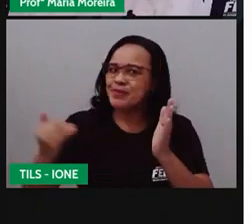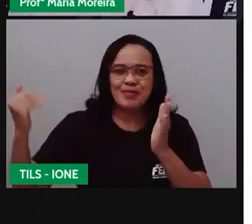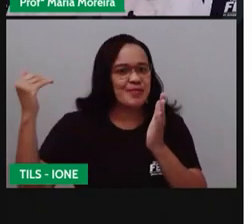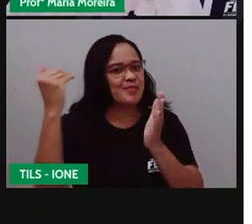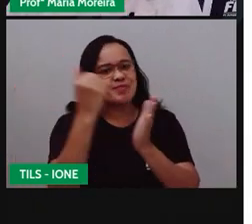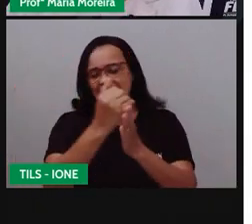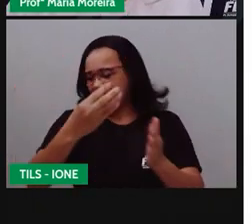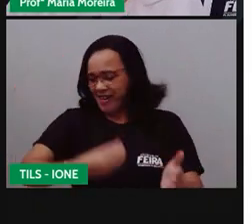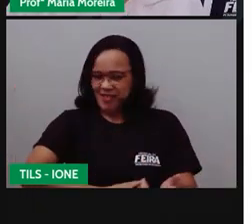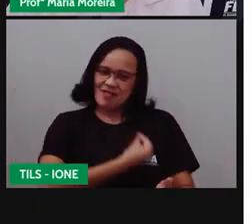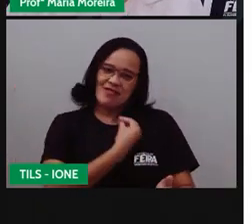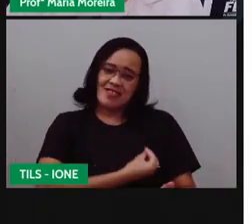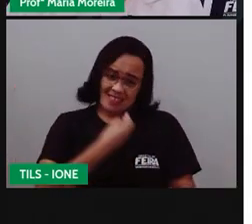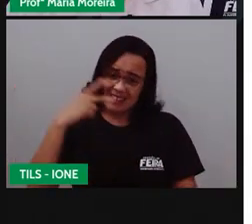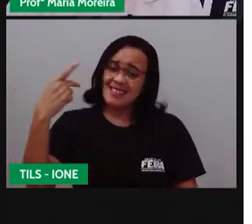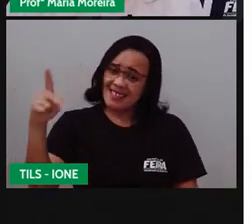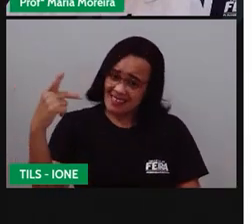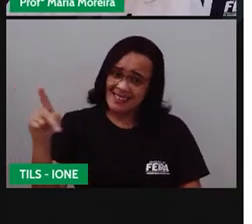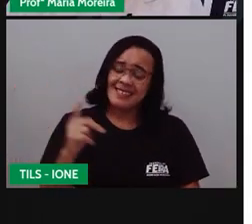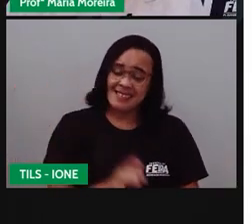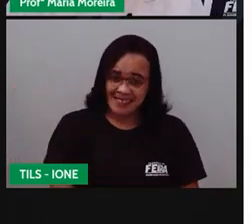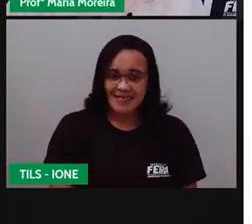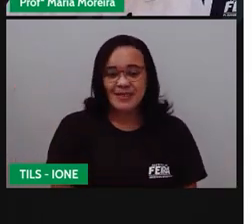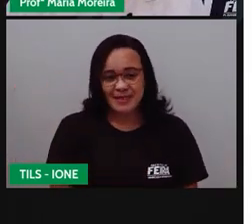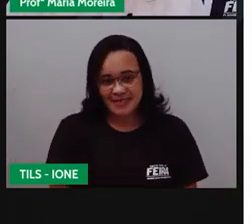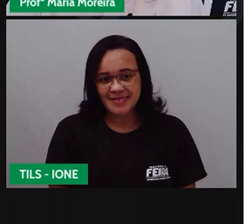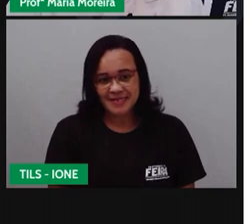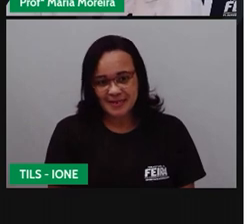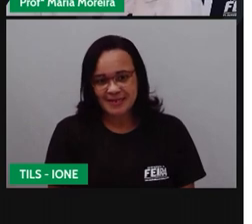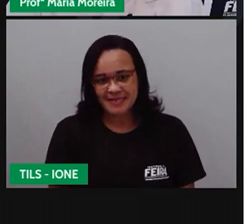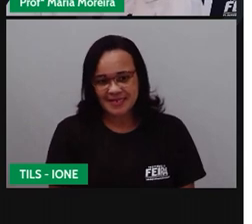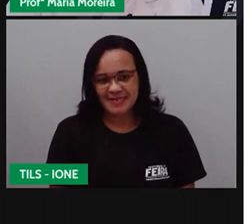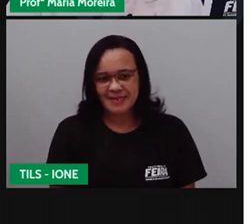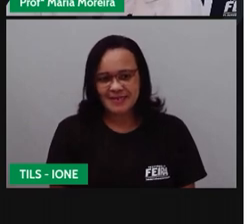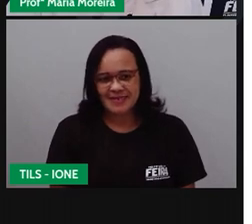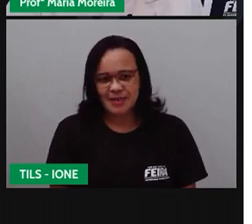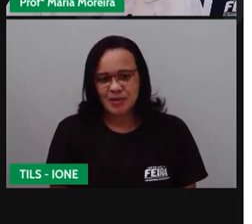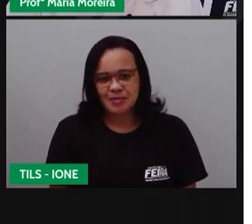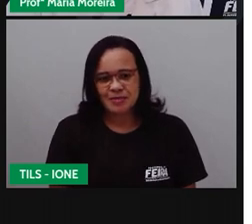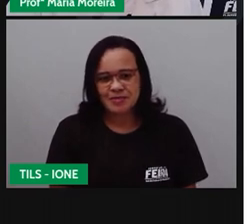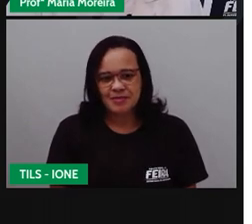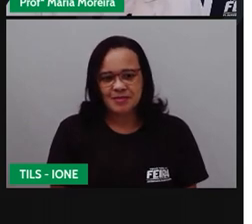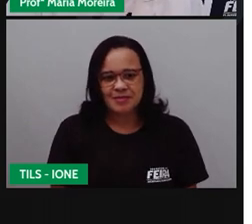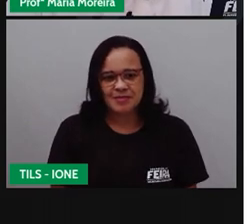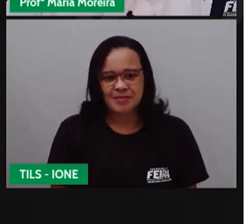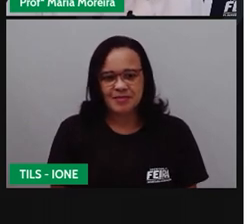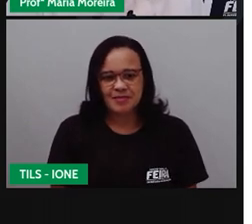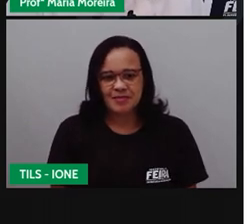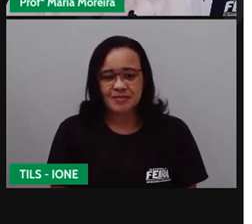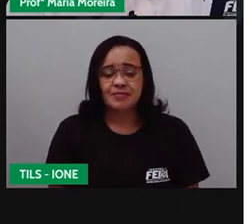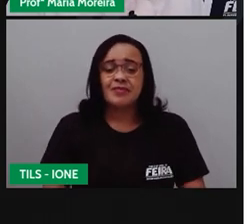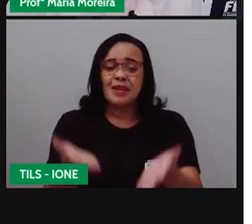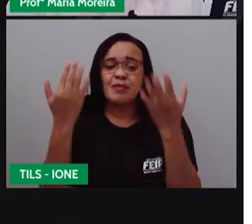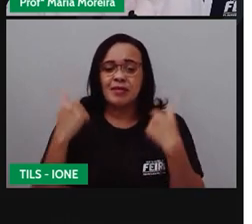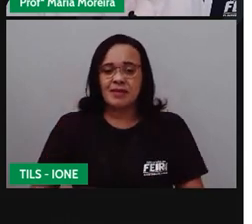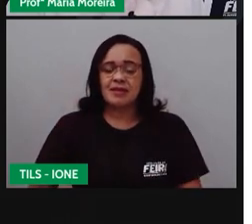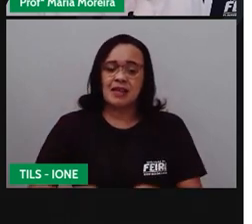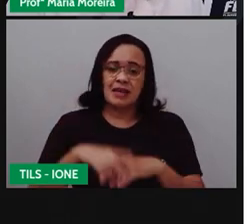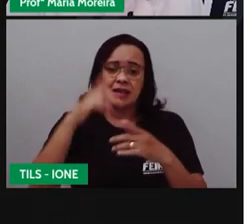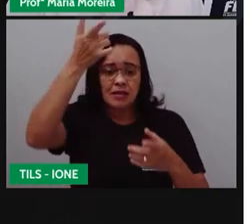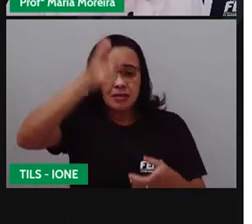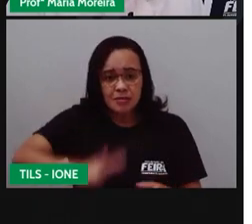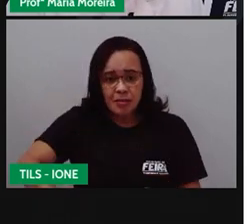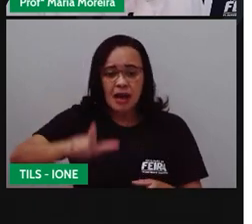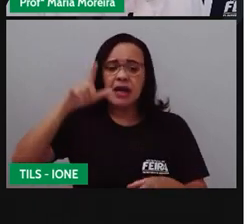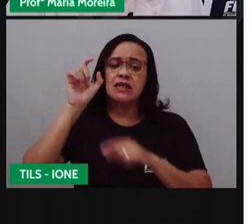sobre a vida dessa pessoa. Vamos lá. Além disso,